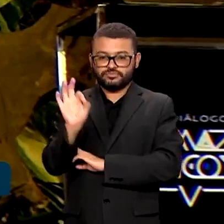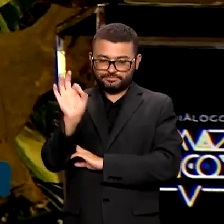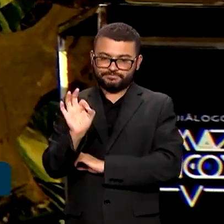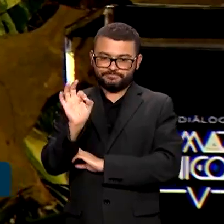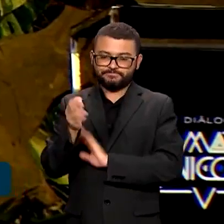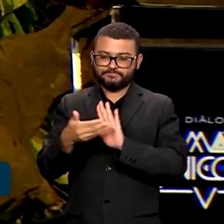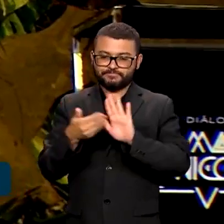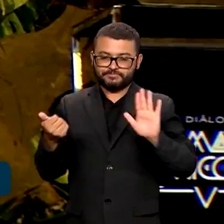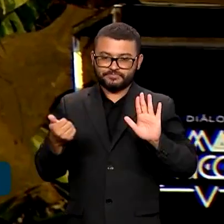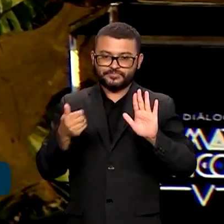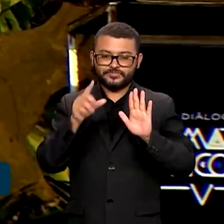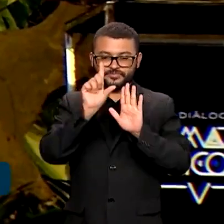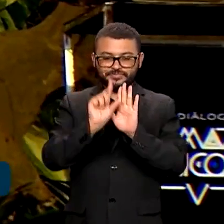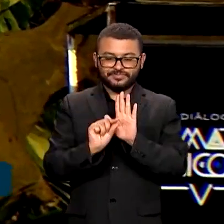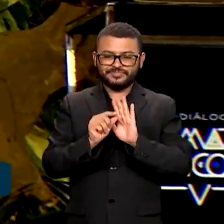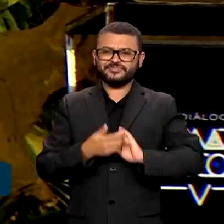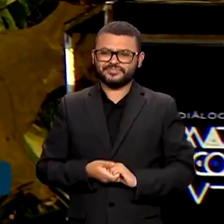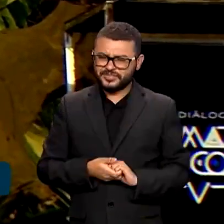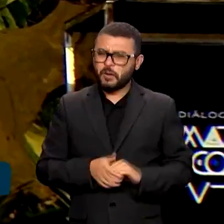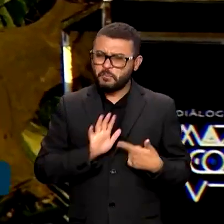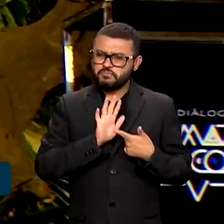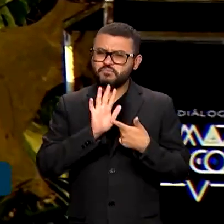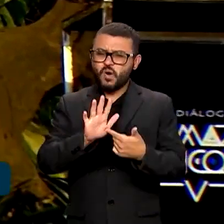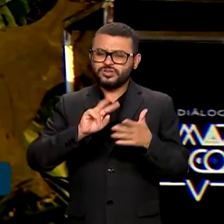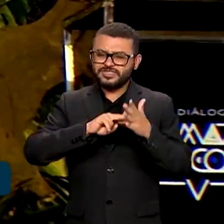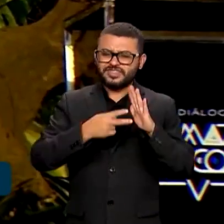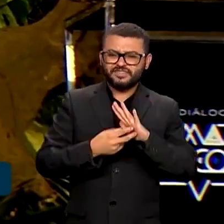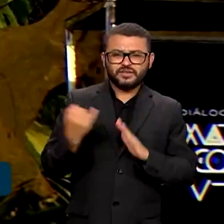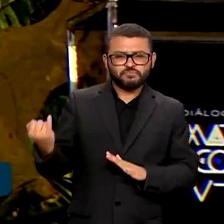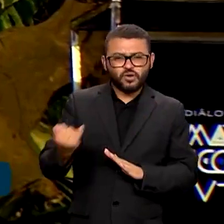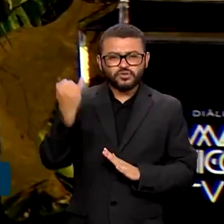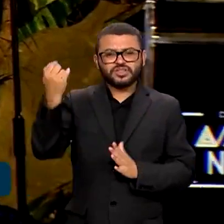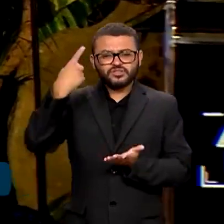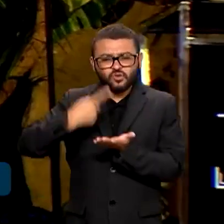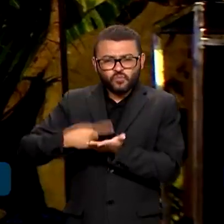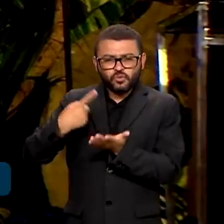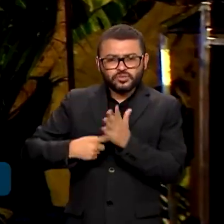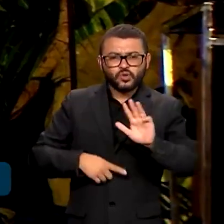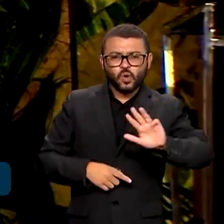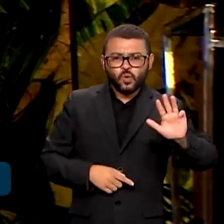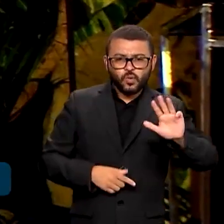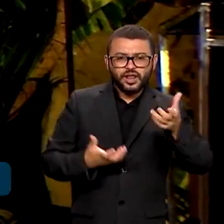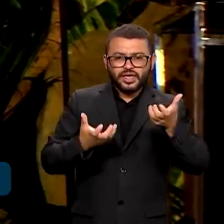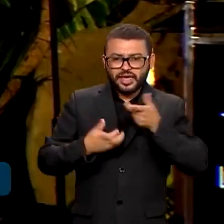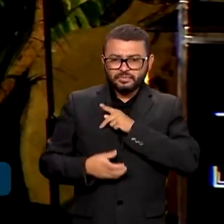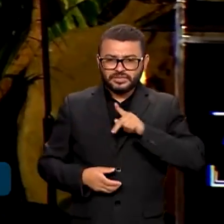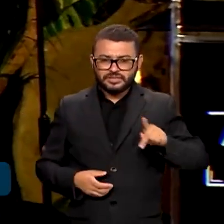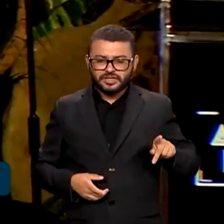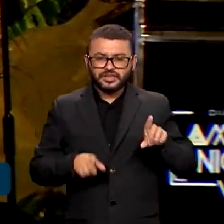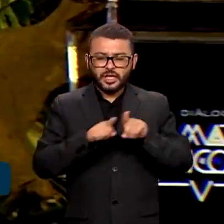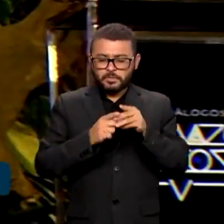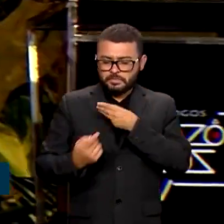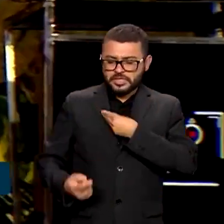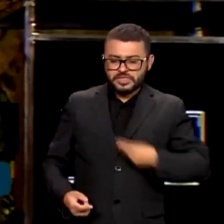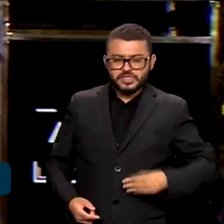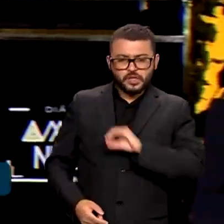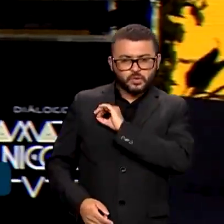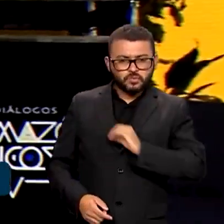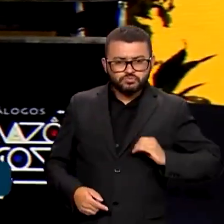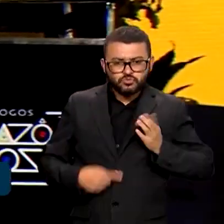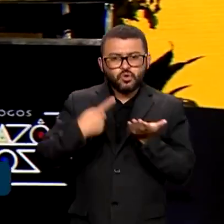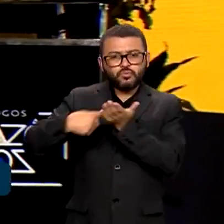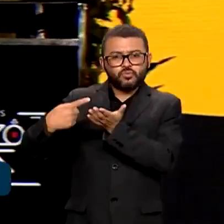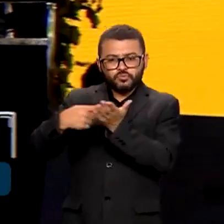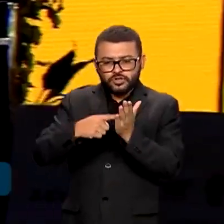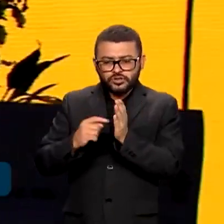42,5%. Isso é uma demonstração do compromisso do presidente Lula, da liderança da ministra Marina, nesses